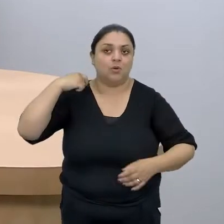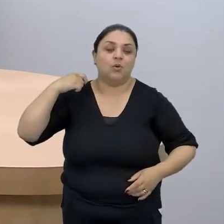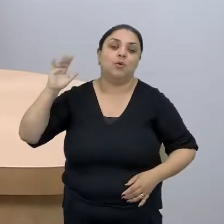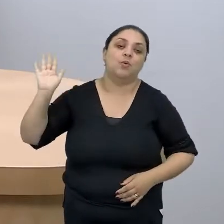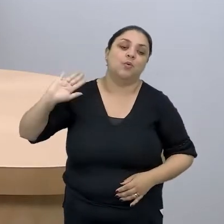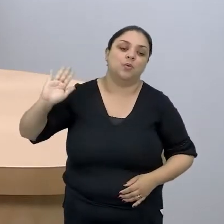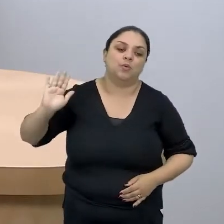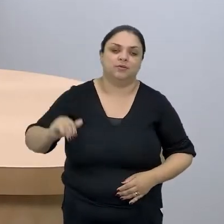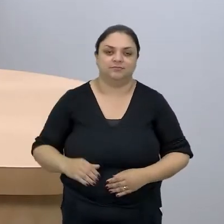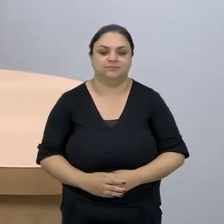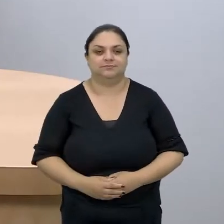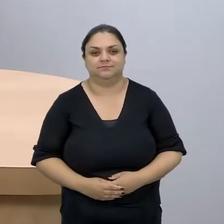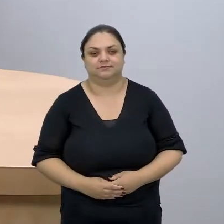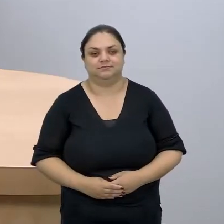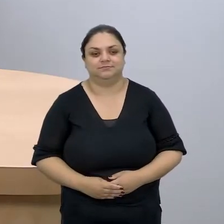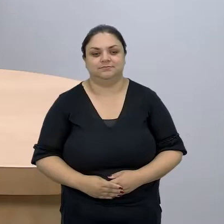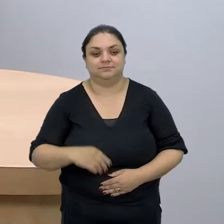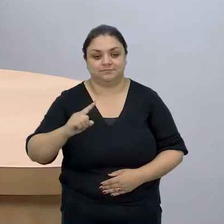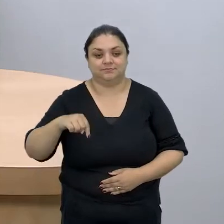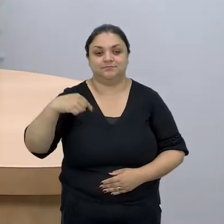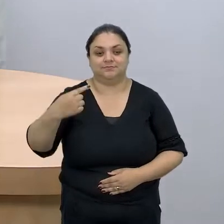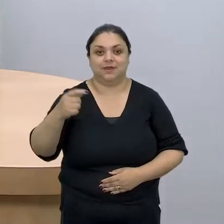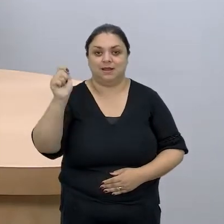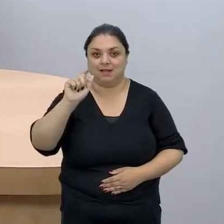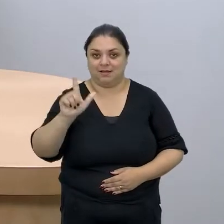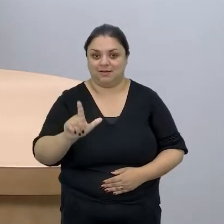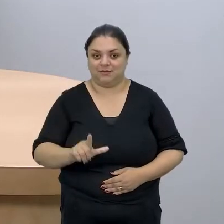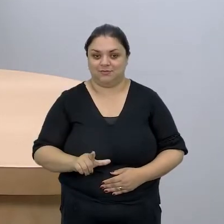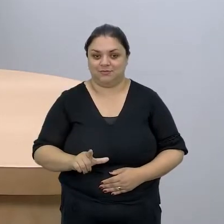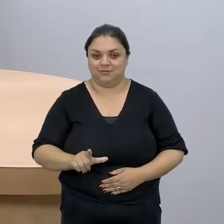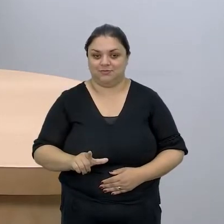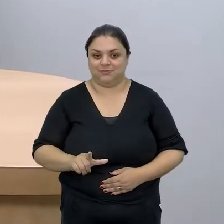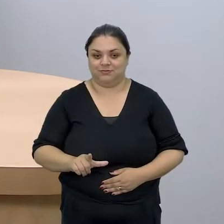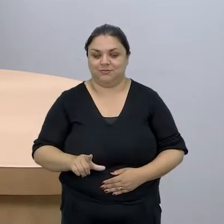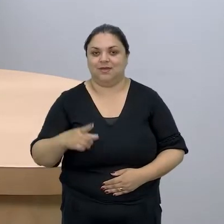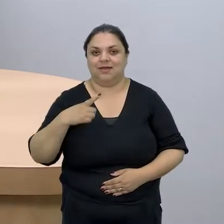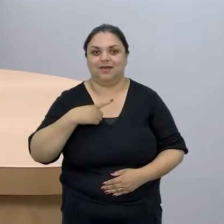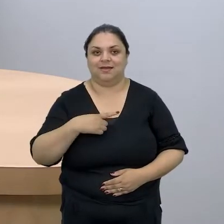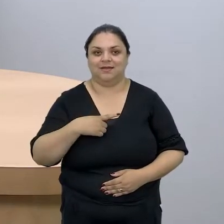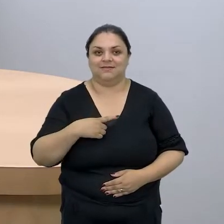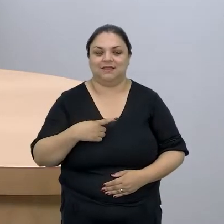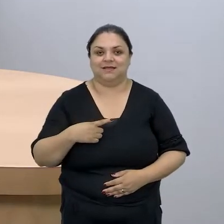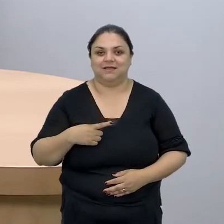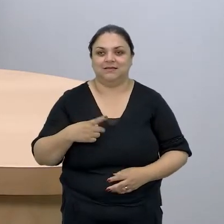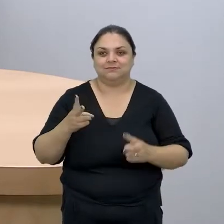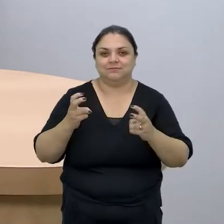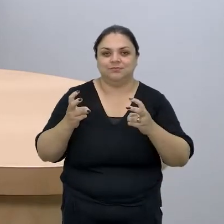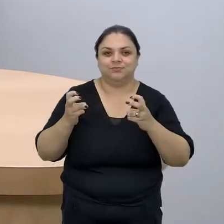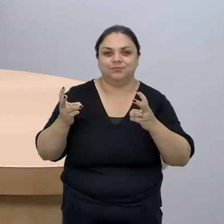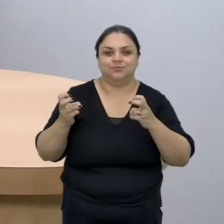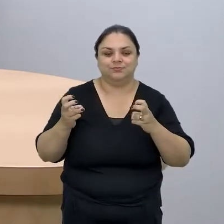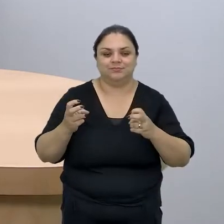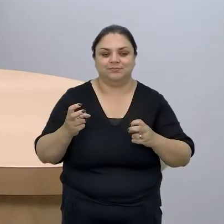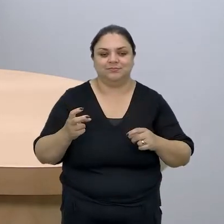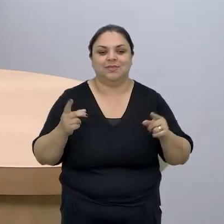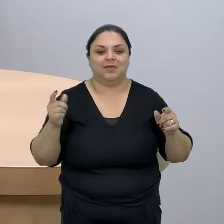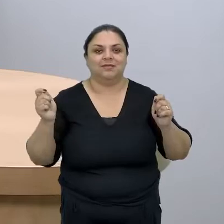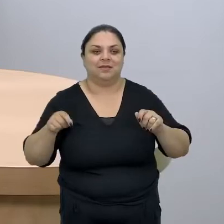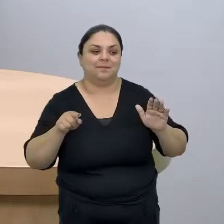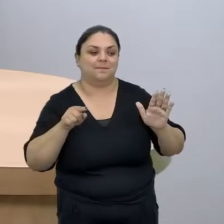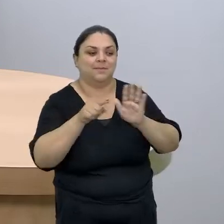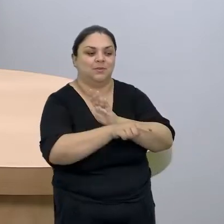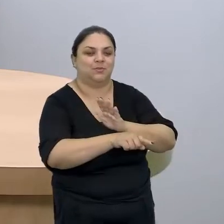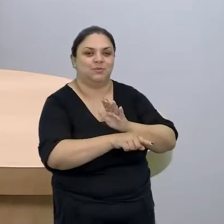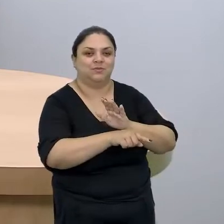lá uma frase. Mas o próximo, que é esse azulzinho, que é o sensor, aí sim, você tá fazendo um questionamento pro usuário. Então